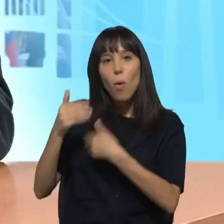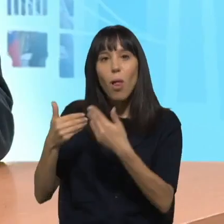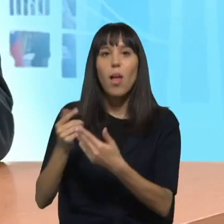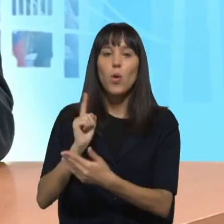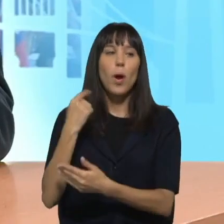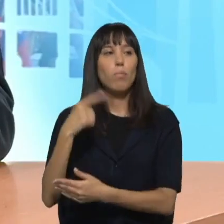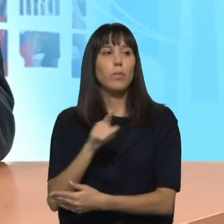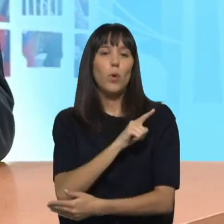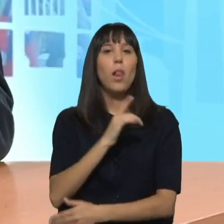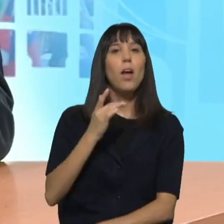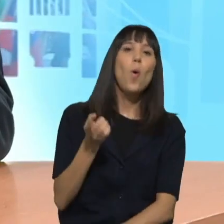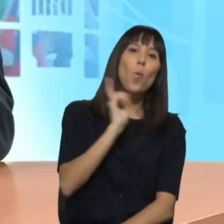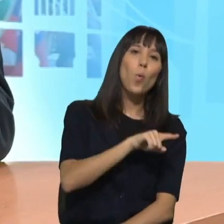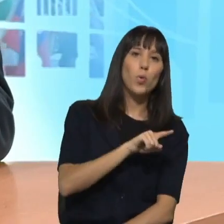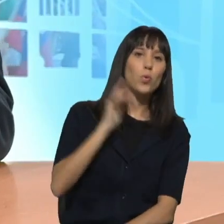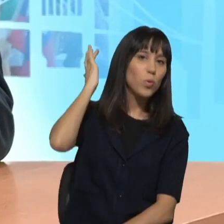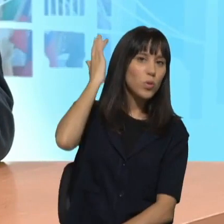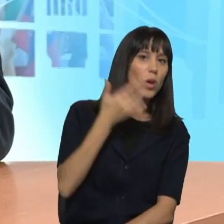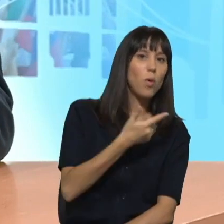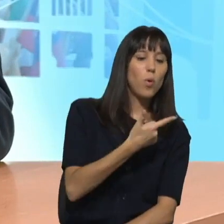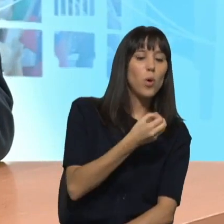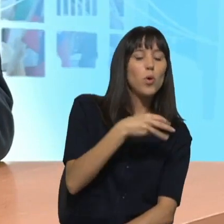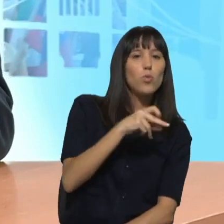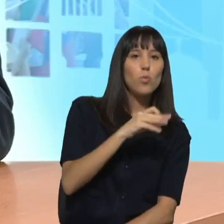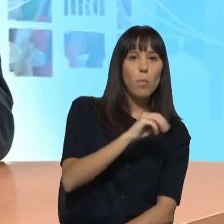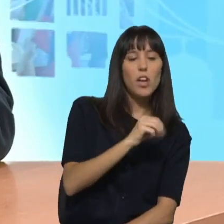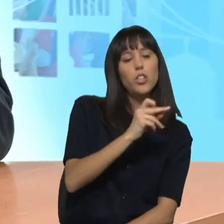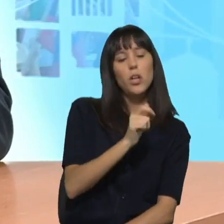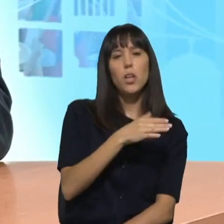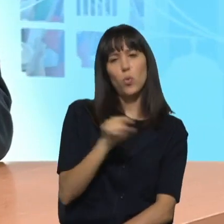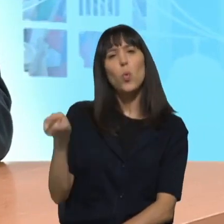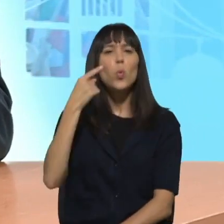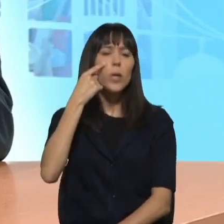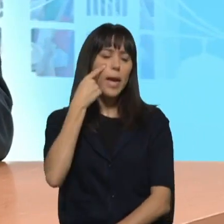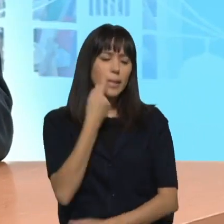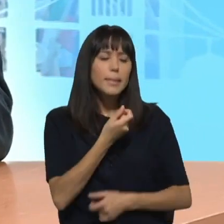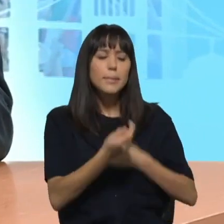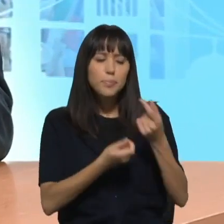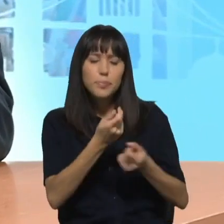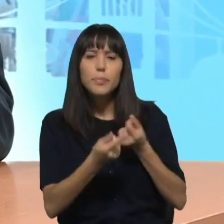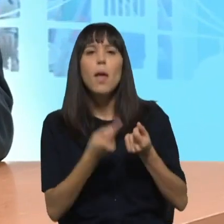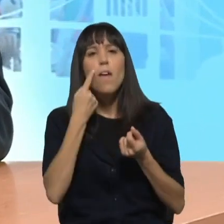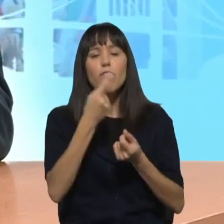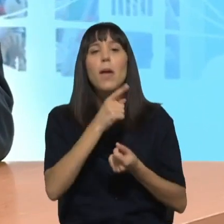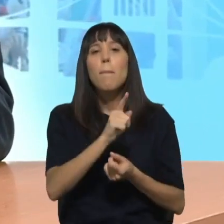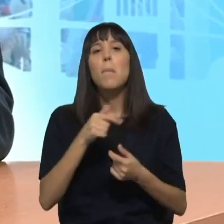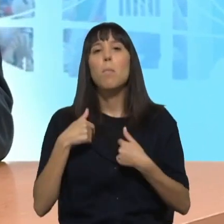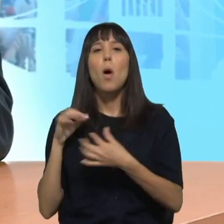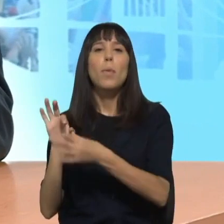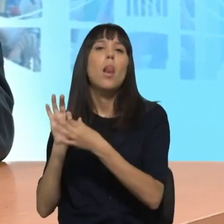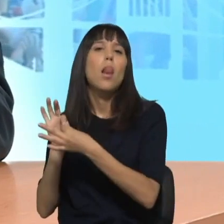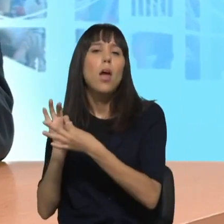tomista de São Tomás de Aquino, embora aos poucos vá conhecendo também São Tomás de Aquino portanto, vá apreciando, mas eu até leio mais